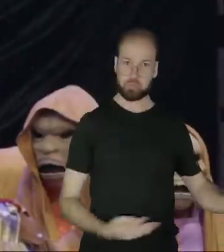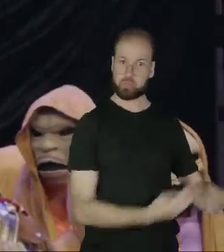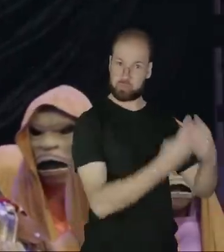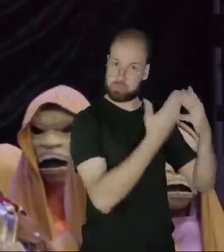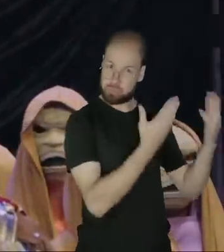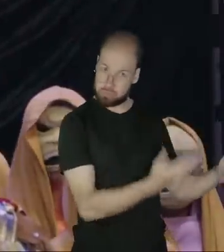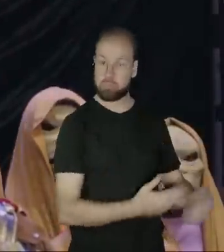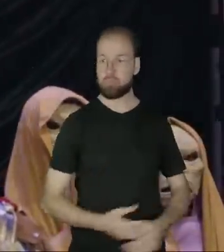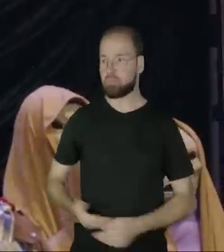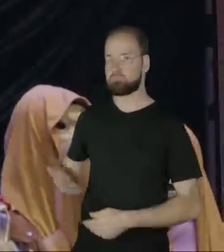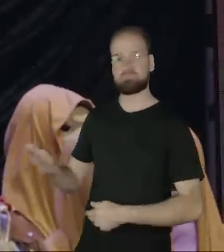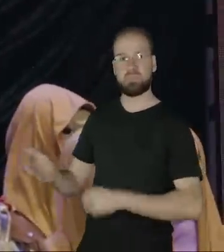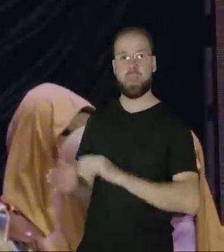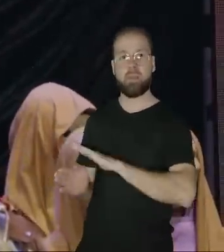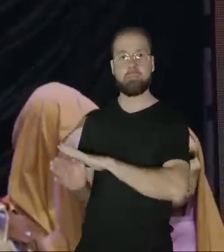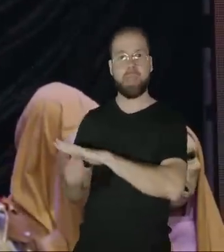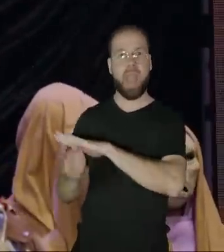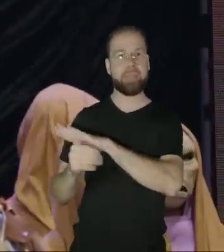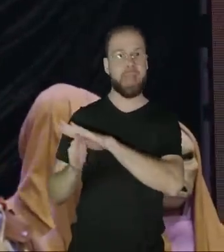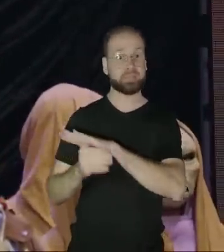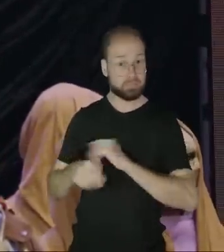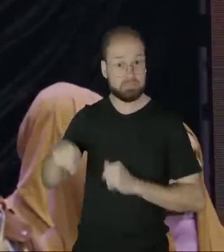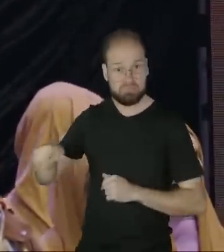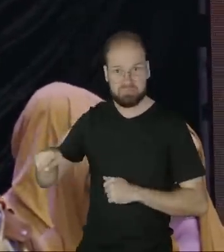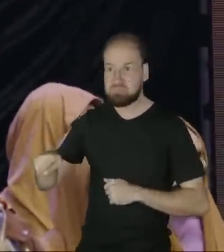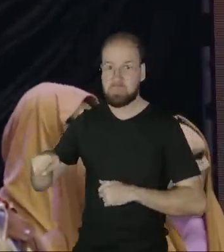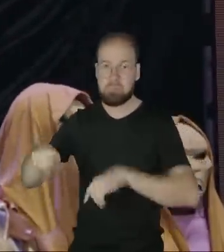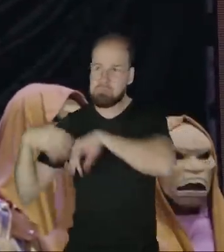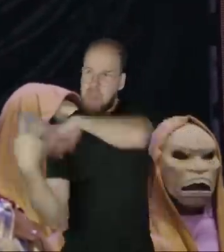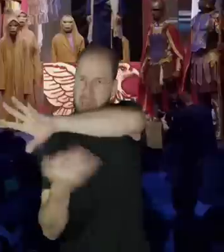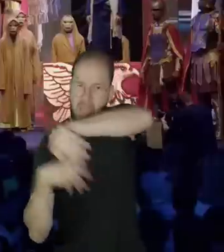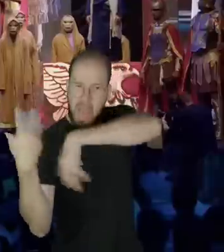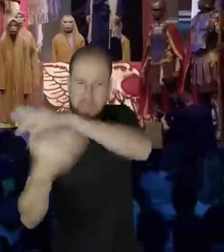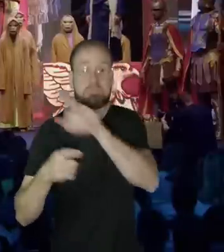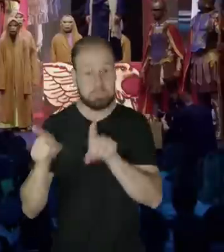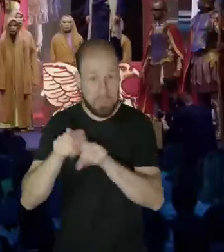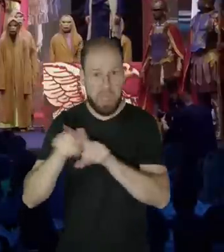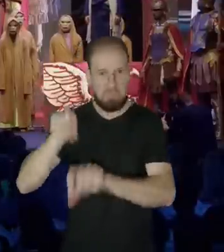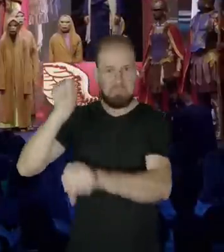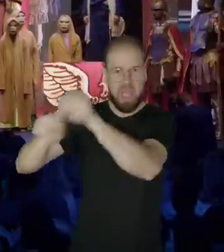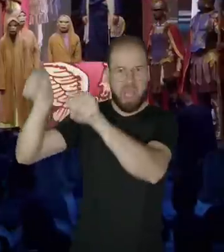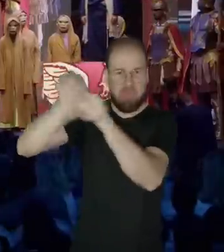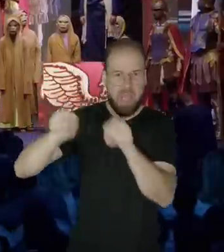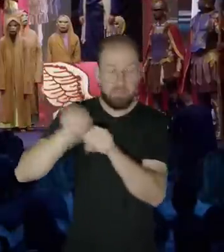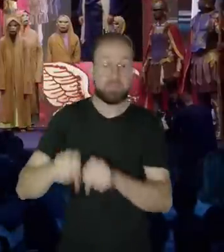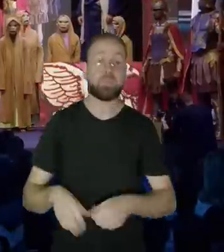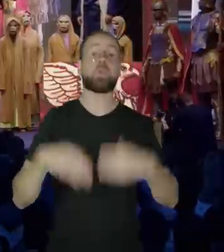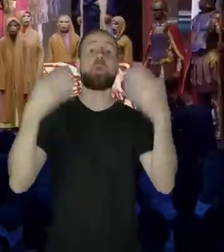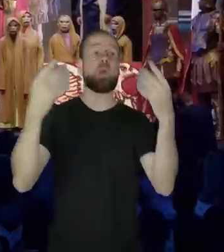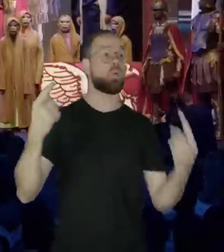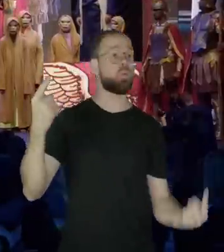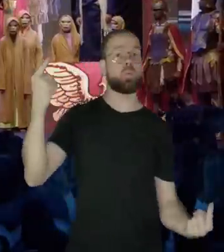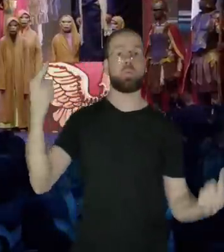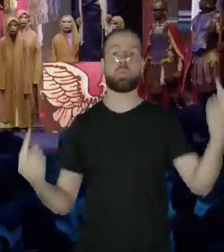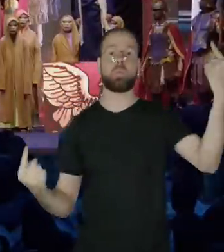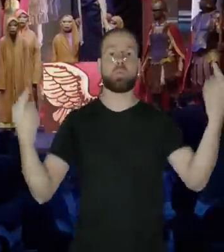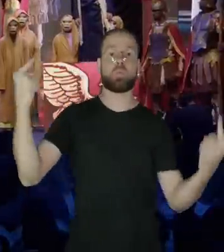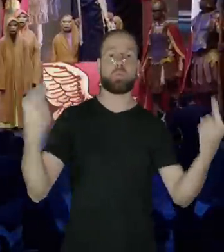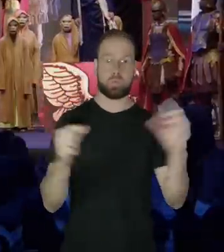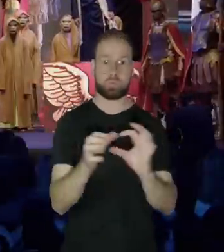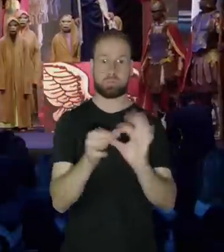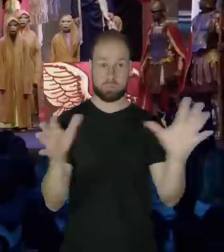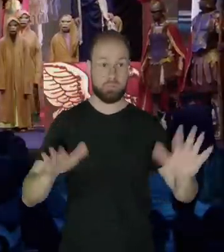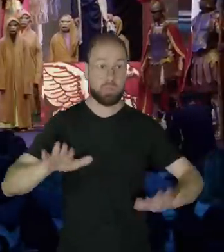o agitador e assassino. Qual dos dois será libertado por vocês? Ouçam, povo